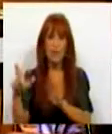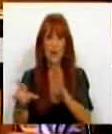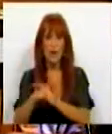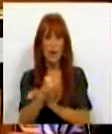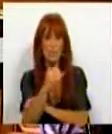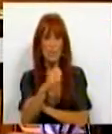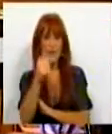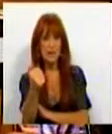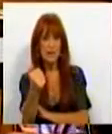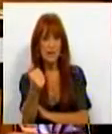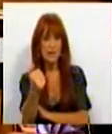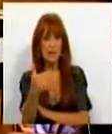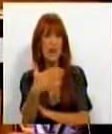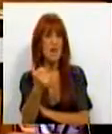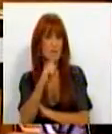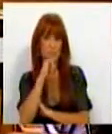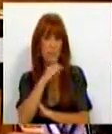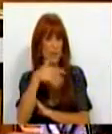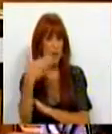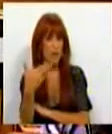em 2015, provavelmente